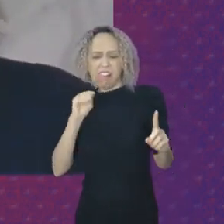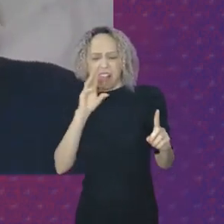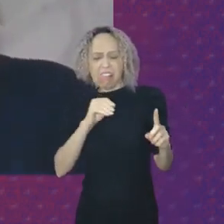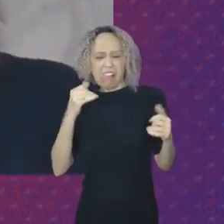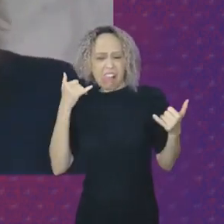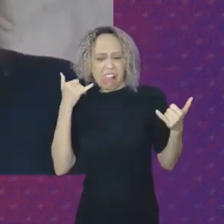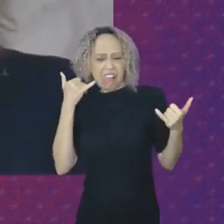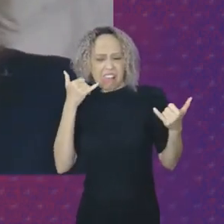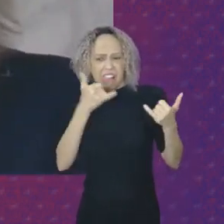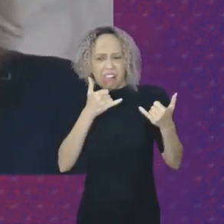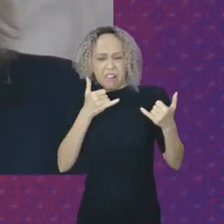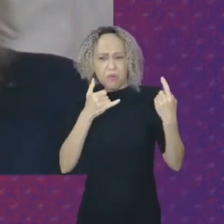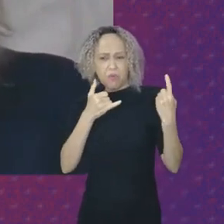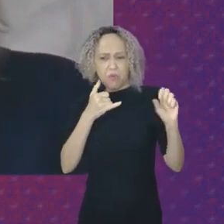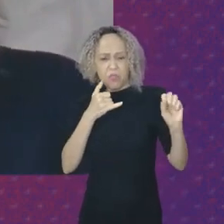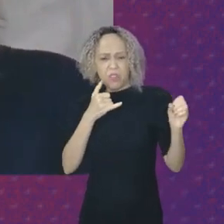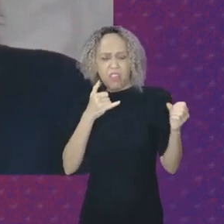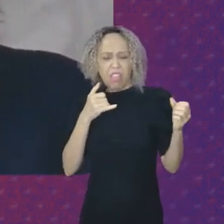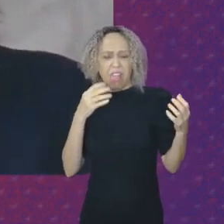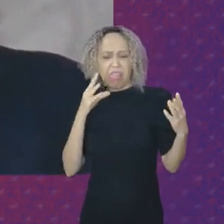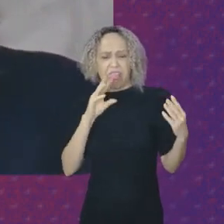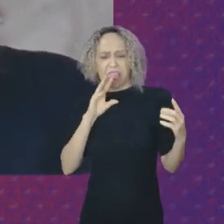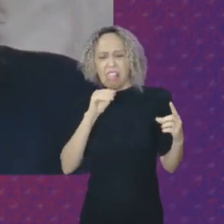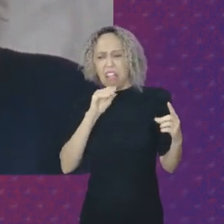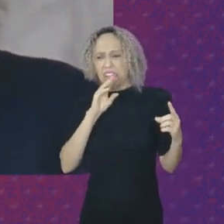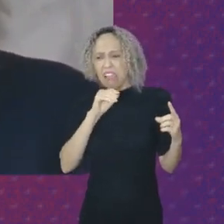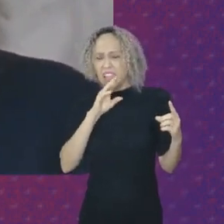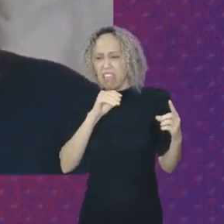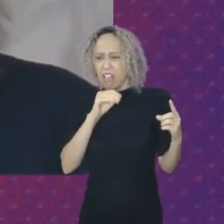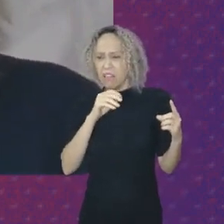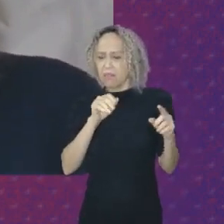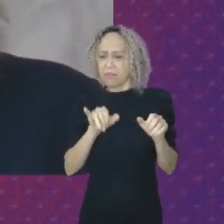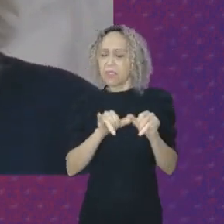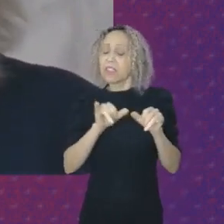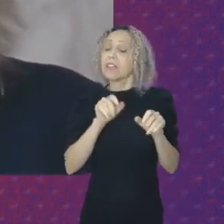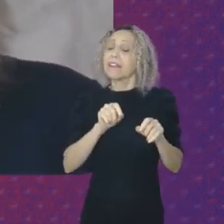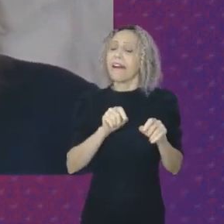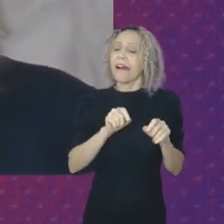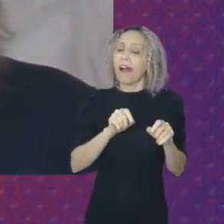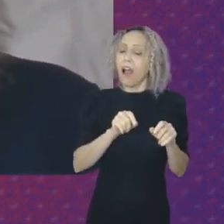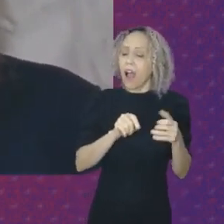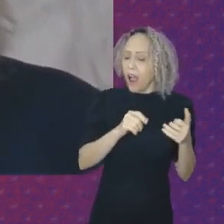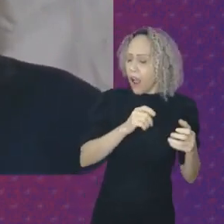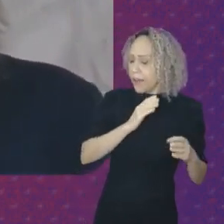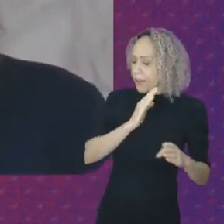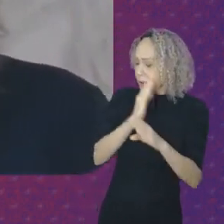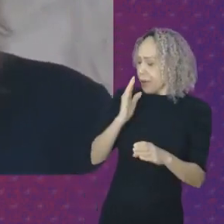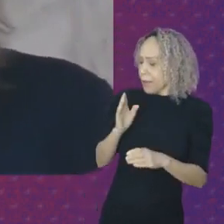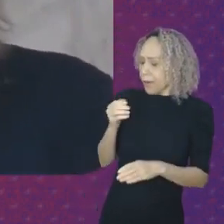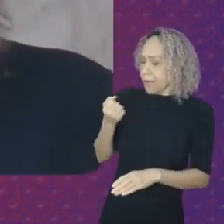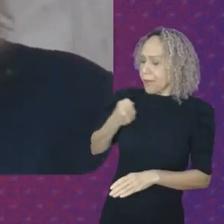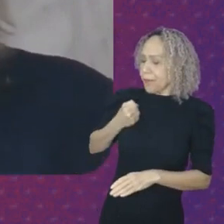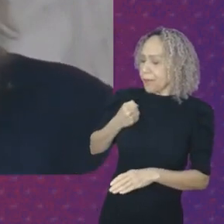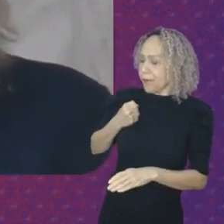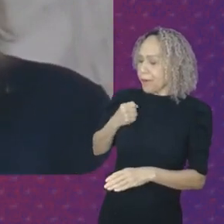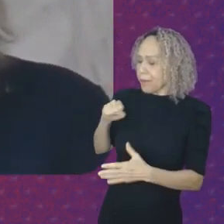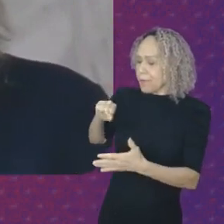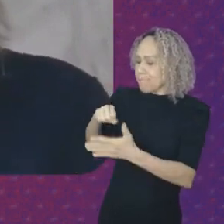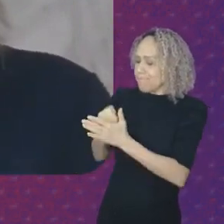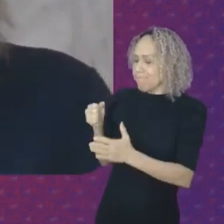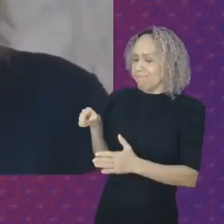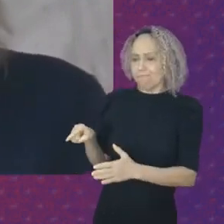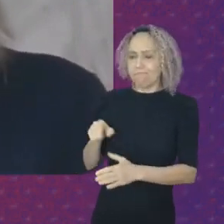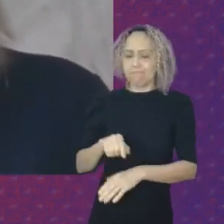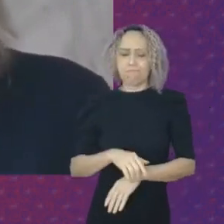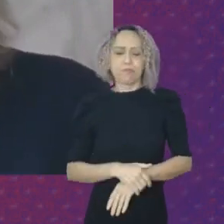esses números serão enviados para o Ministério Público para apurarem esses trotes e esses